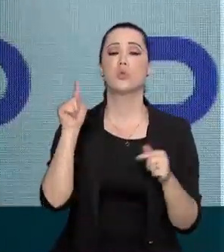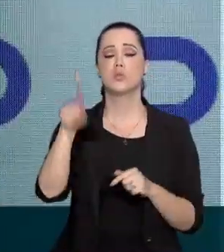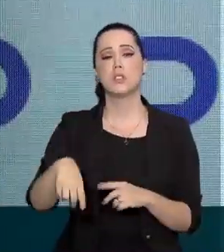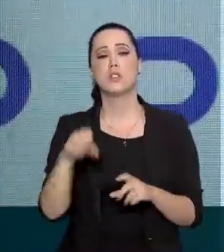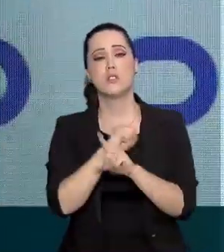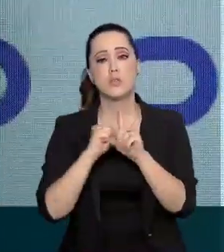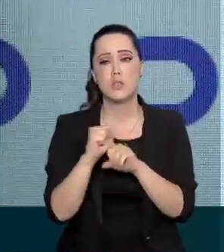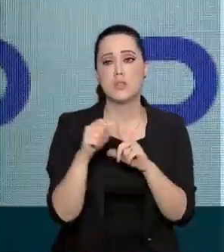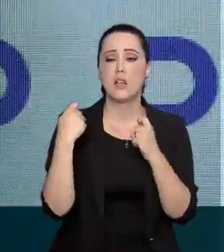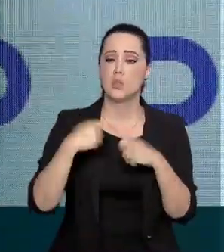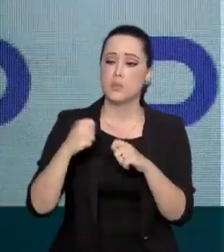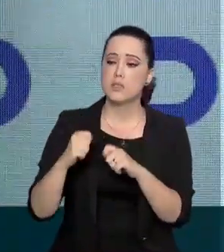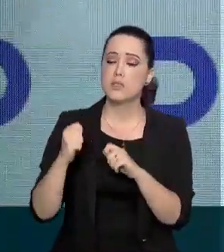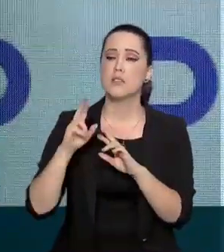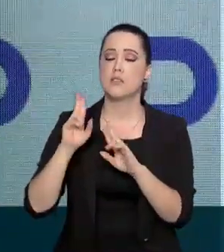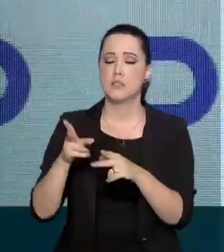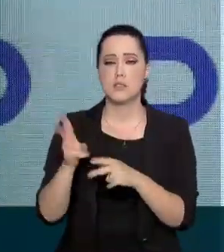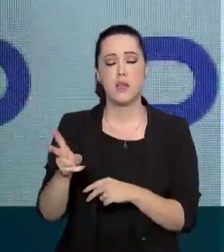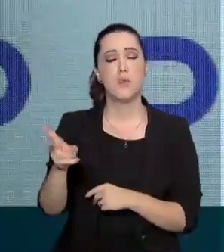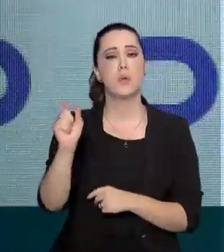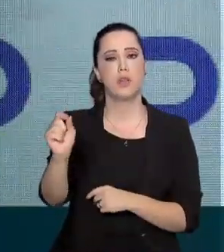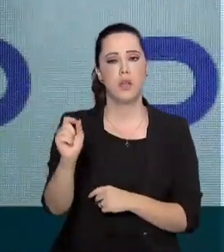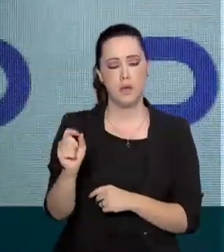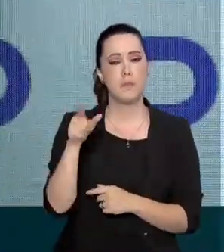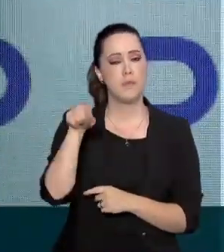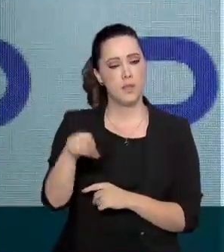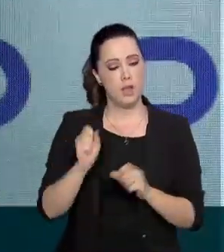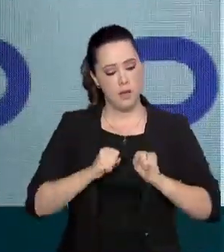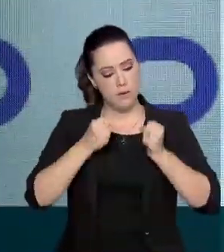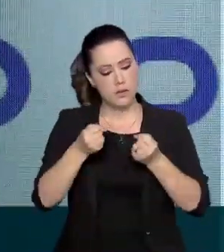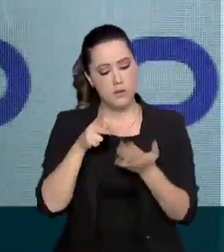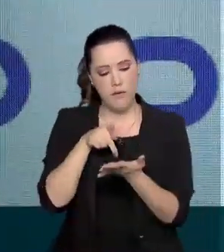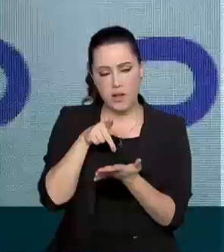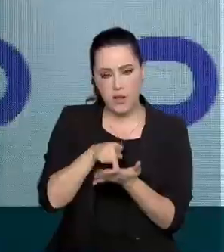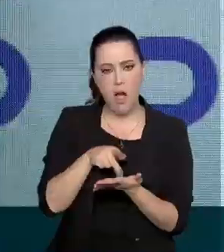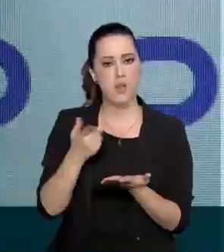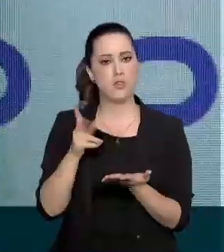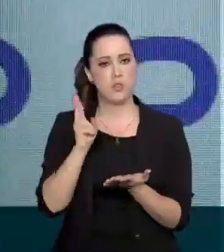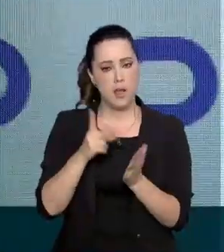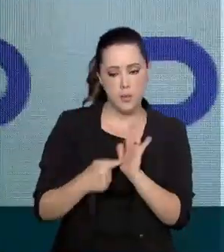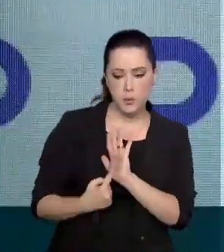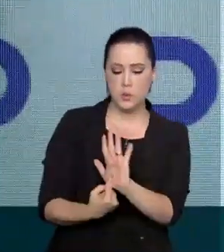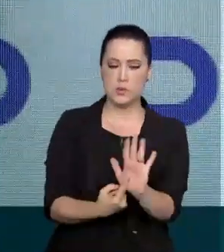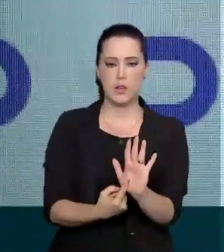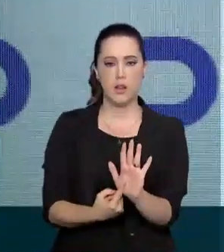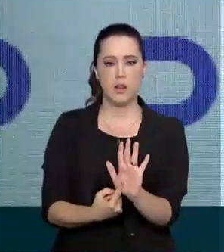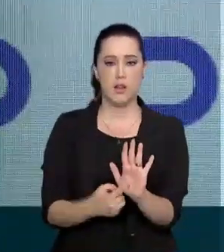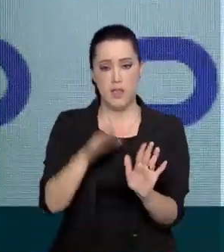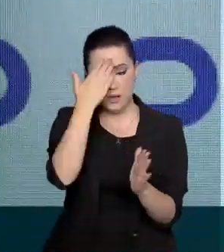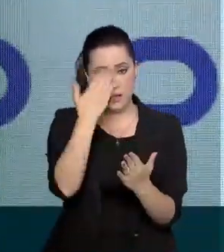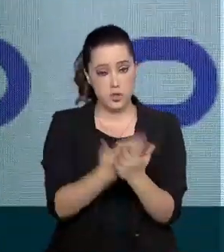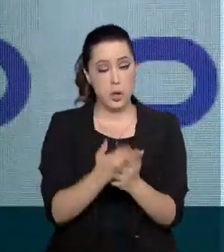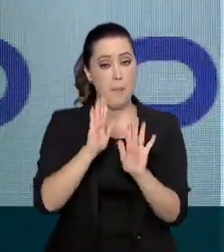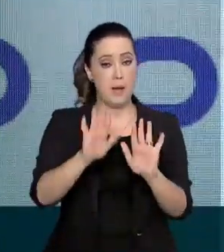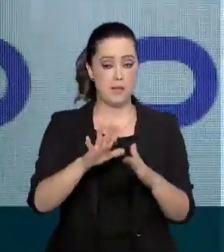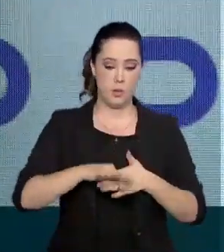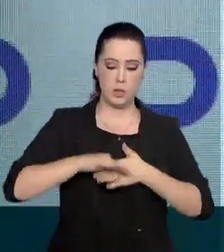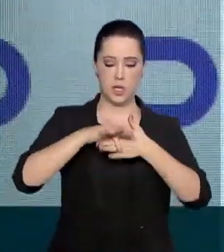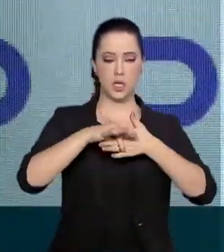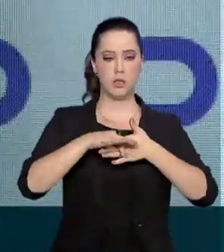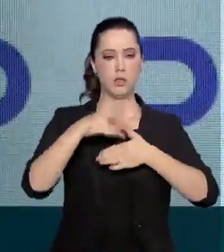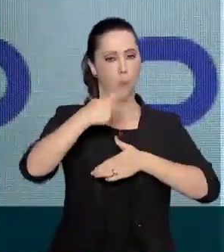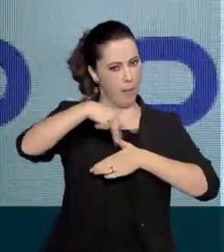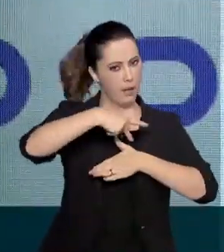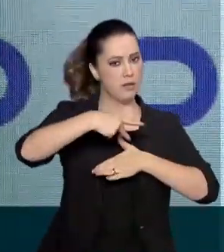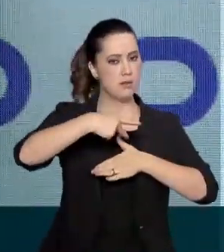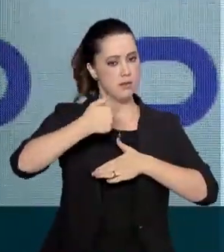sociedade, vem nos atendendo, é a verdade, o empenho, a dedicação, é a fé, é a confiança. Agora, como chefe da nação que eu sou,